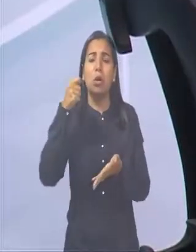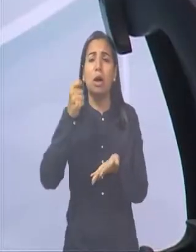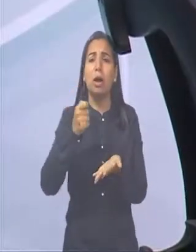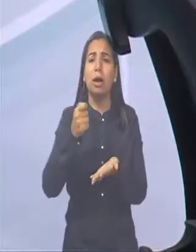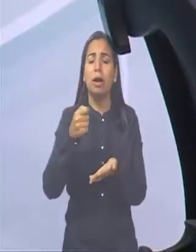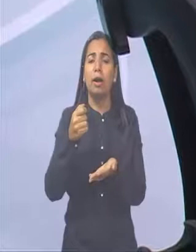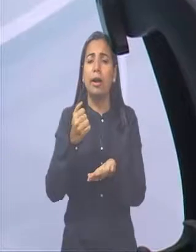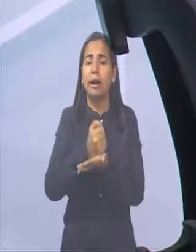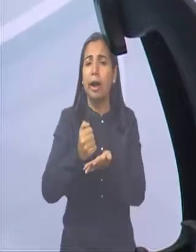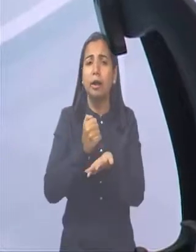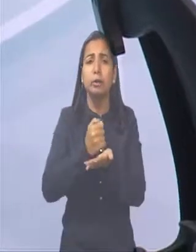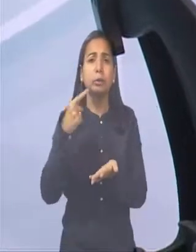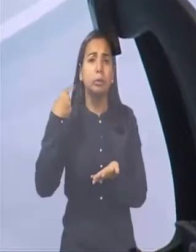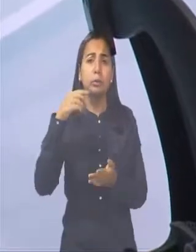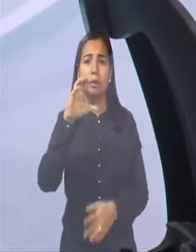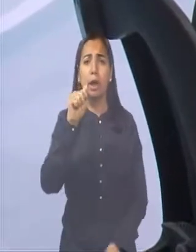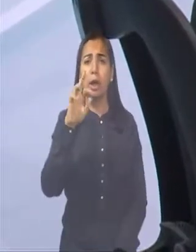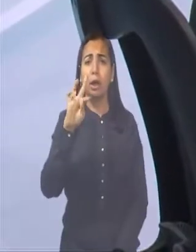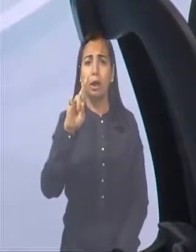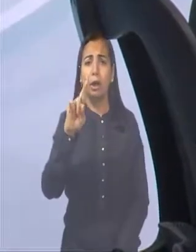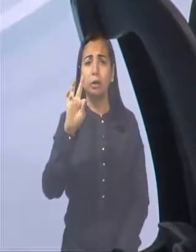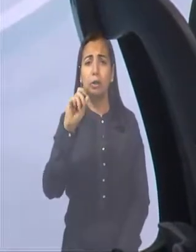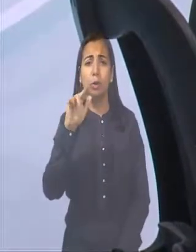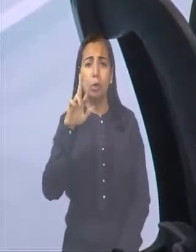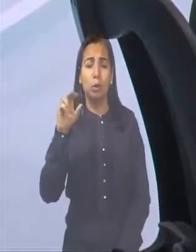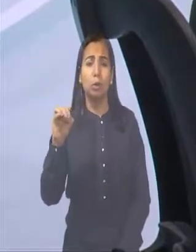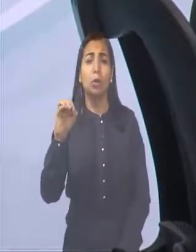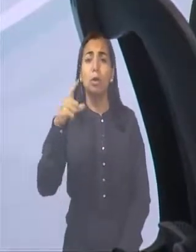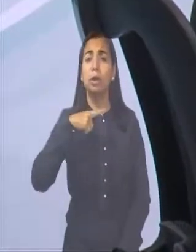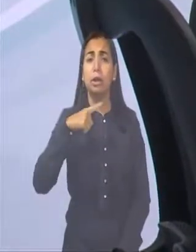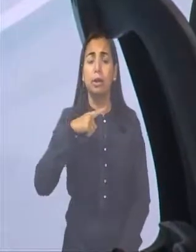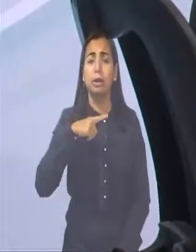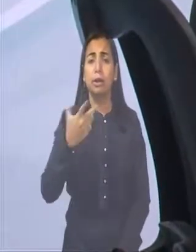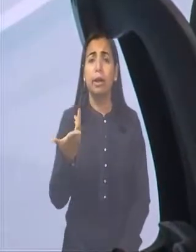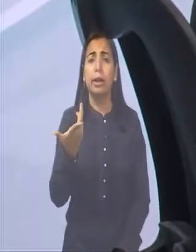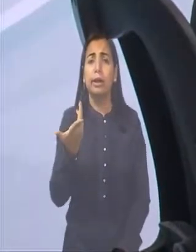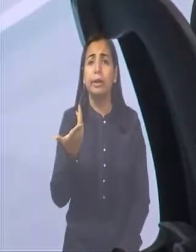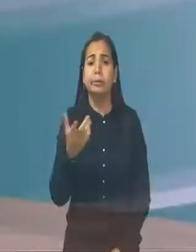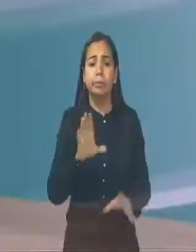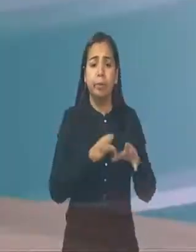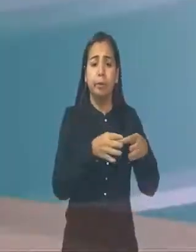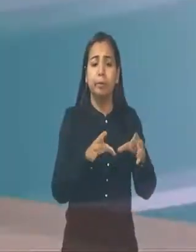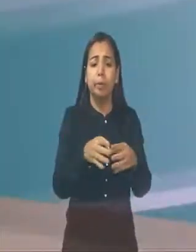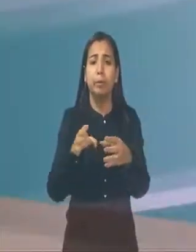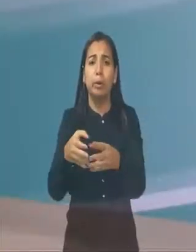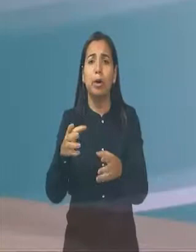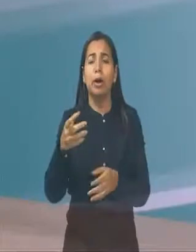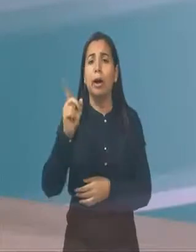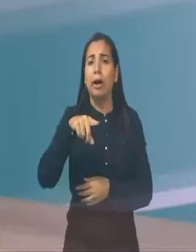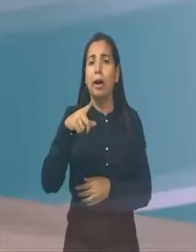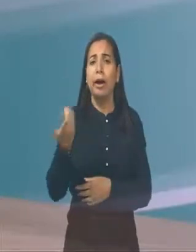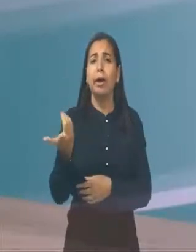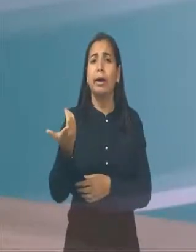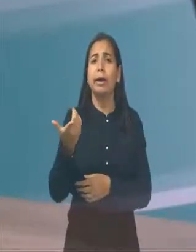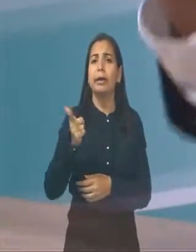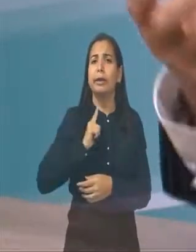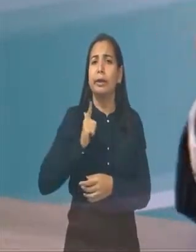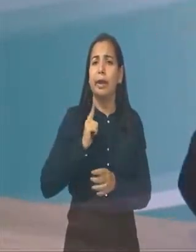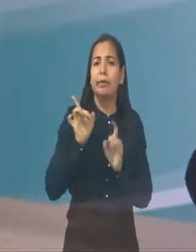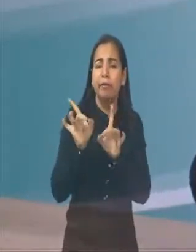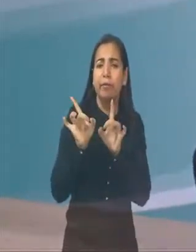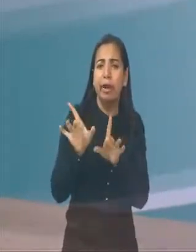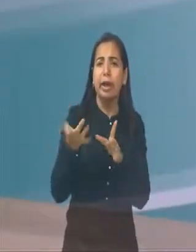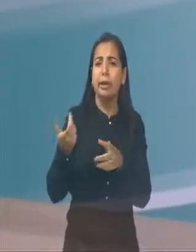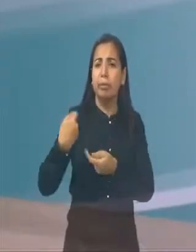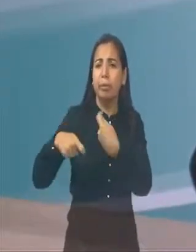se duvidar, um cartório que aqui e acolá tem atitude de quadrilha. Vende tempo de televisão, vende